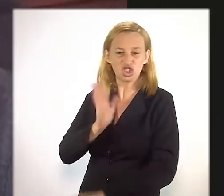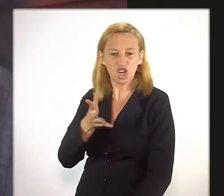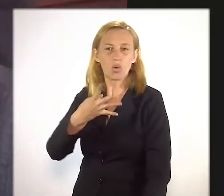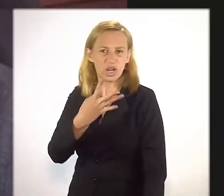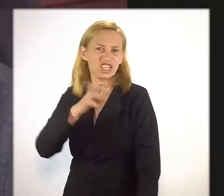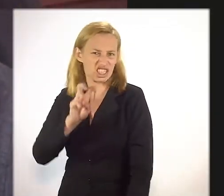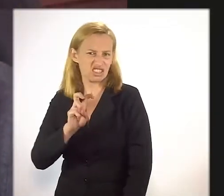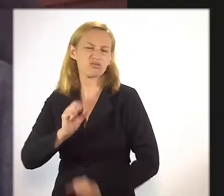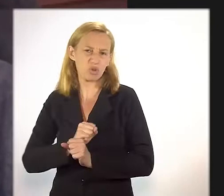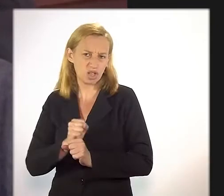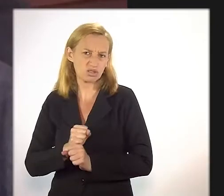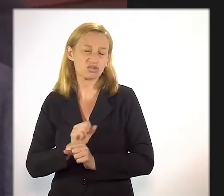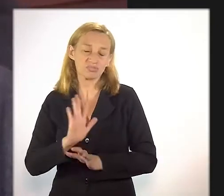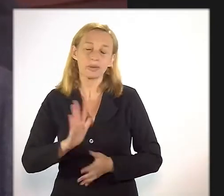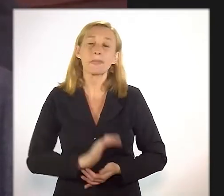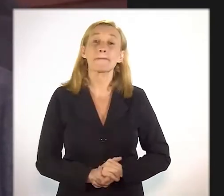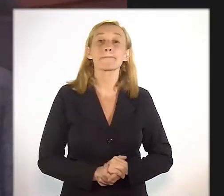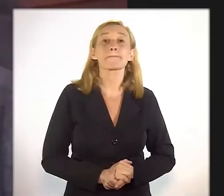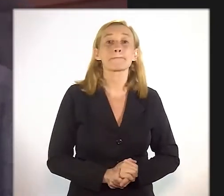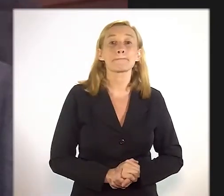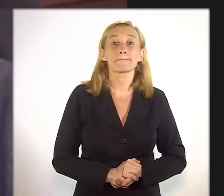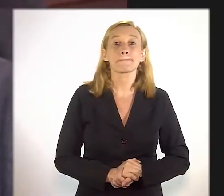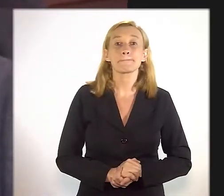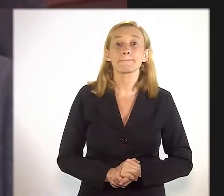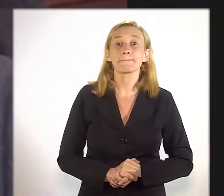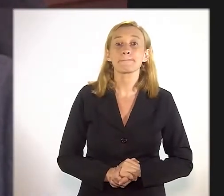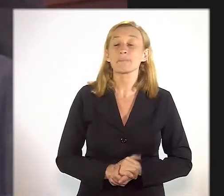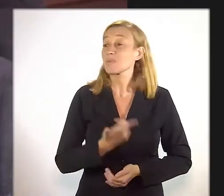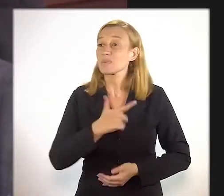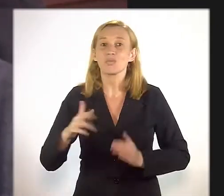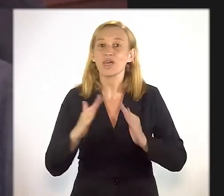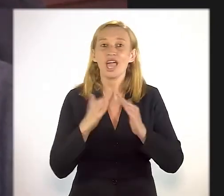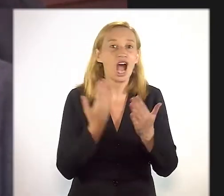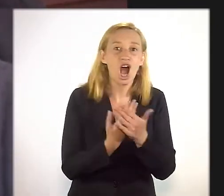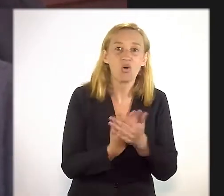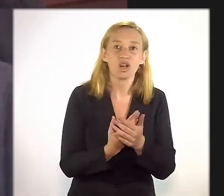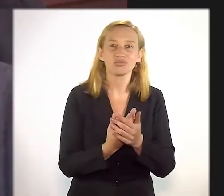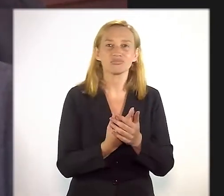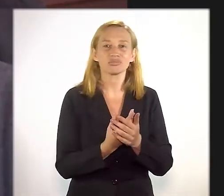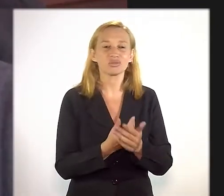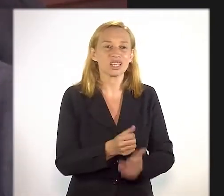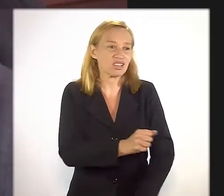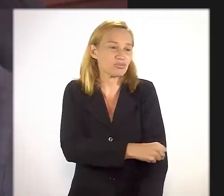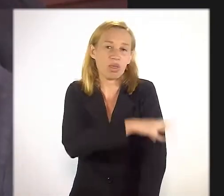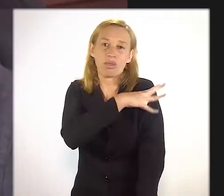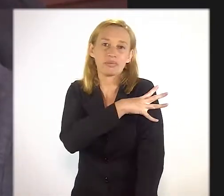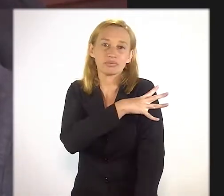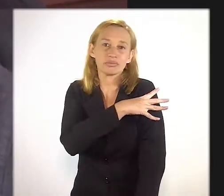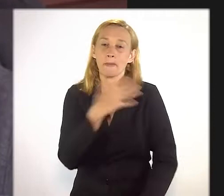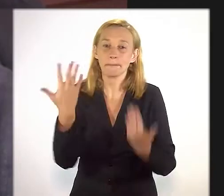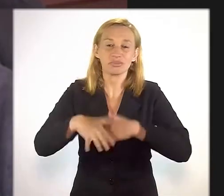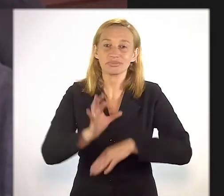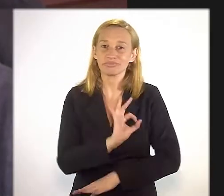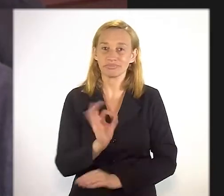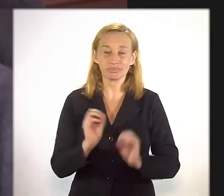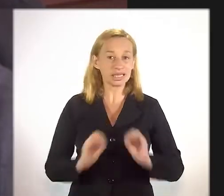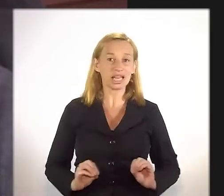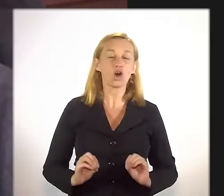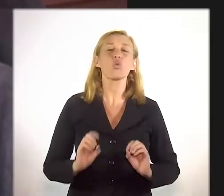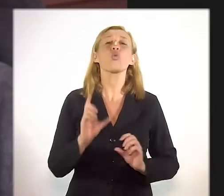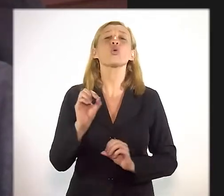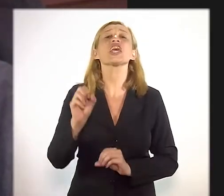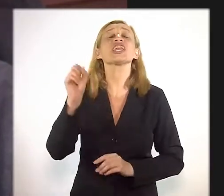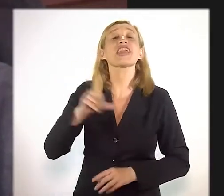que já tem 45 anos de existência, é que ela não tem aula, não tem turma, não tem série, não tem prova. Mas o que é